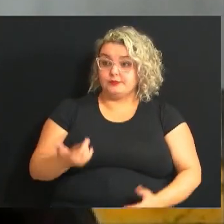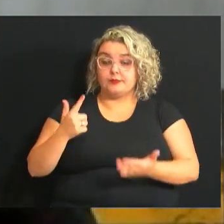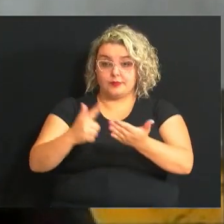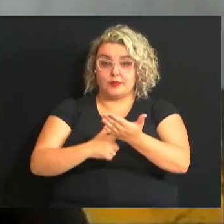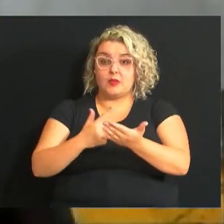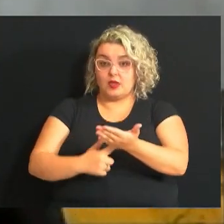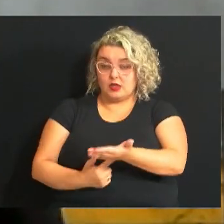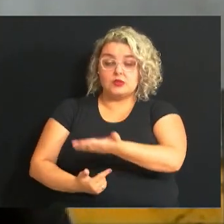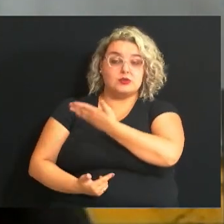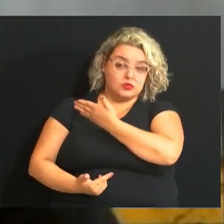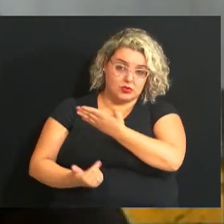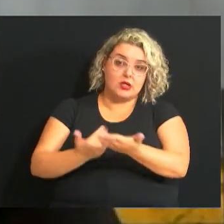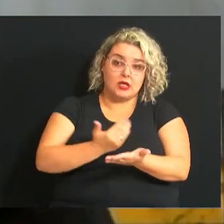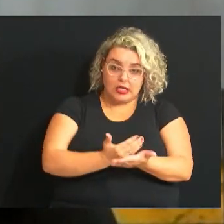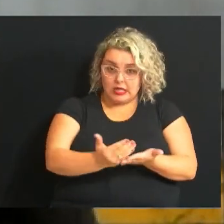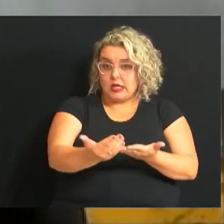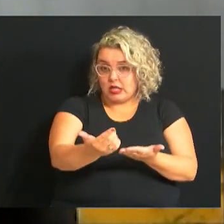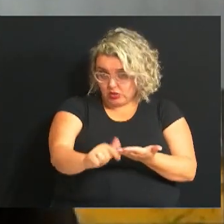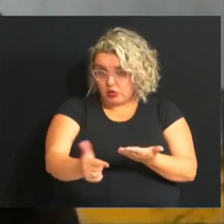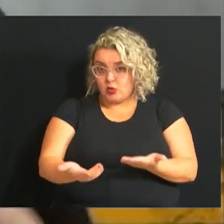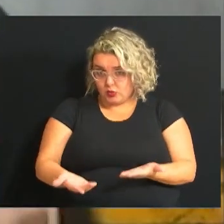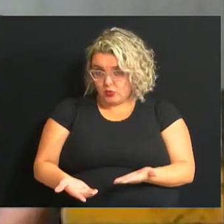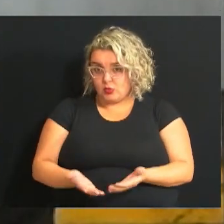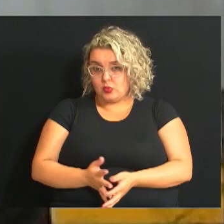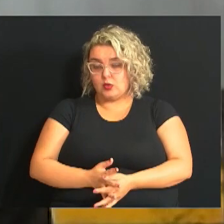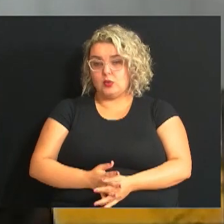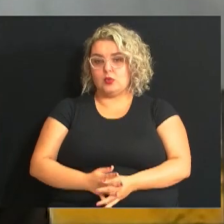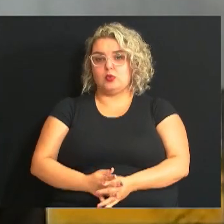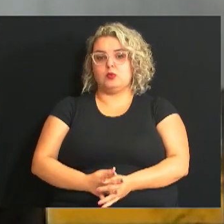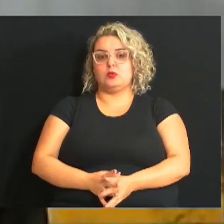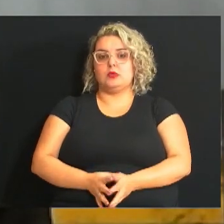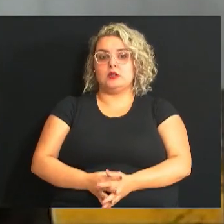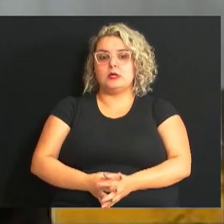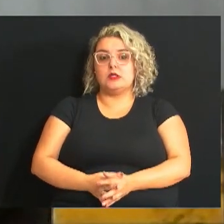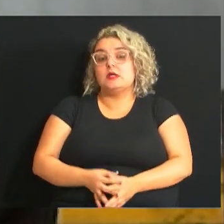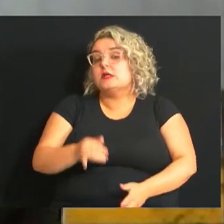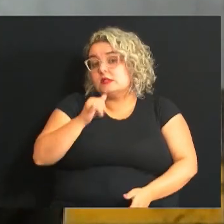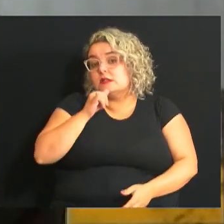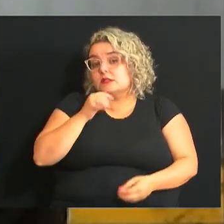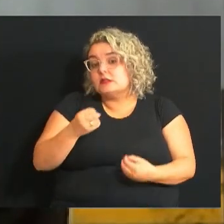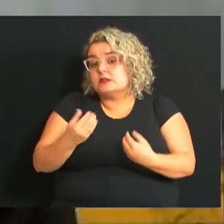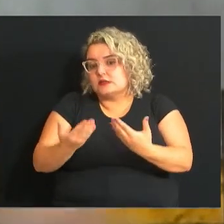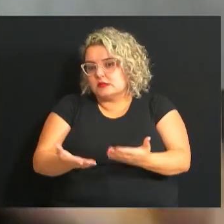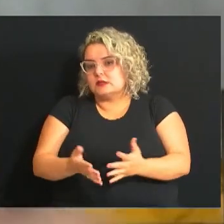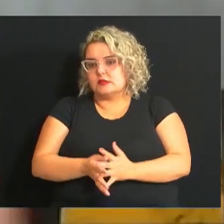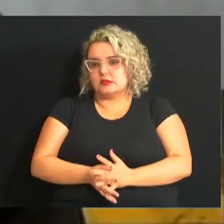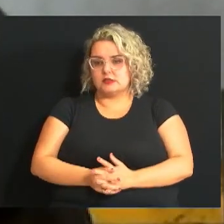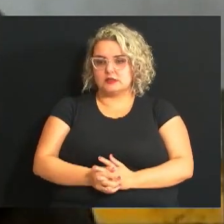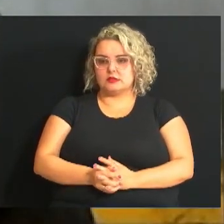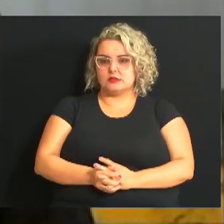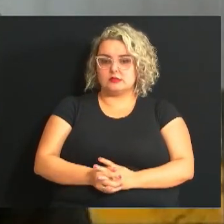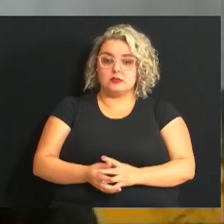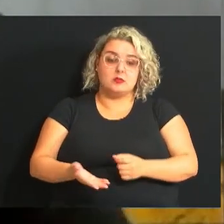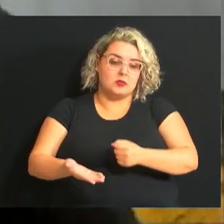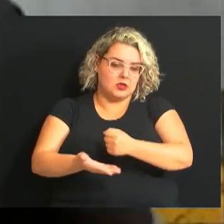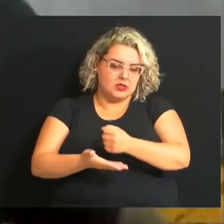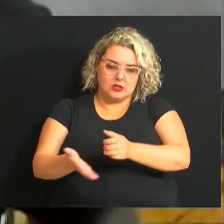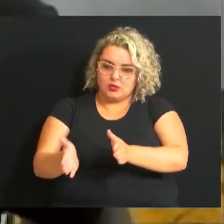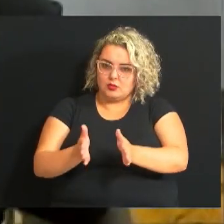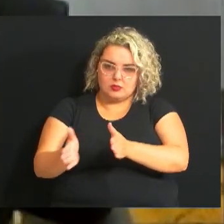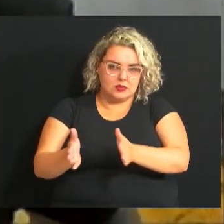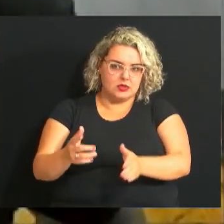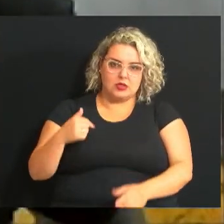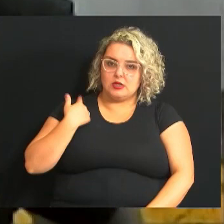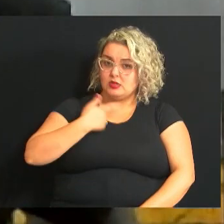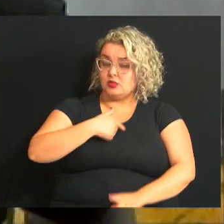ele conta muito esses exemplos, né? Foi baseado no momento em que a nossa sociedade,